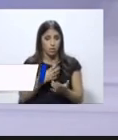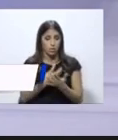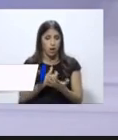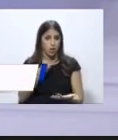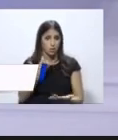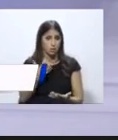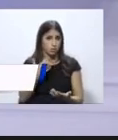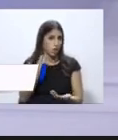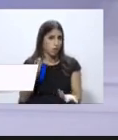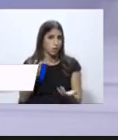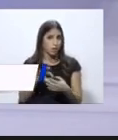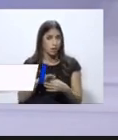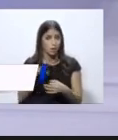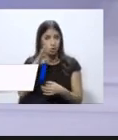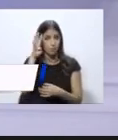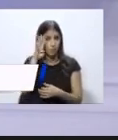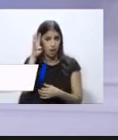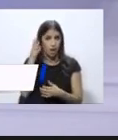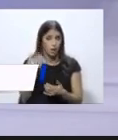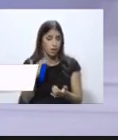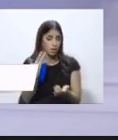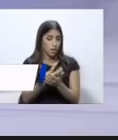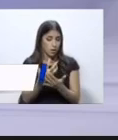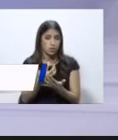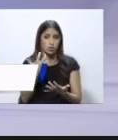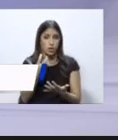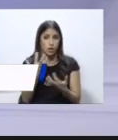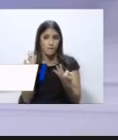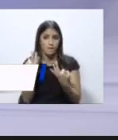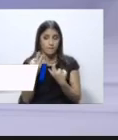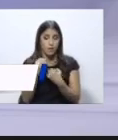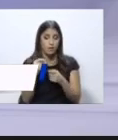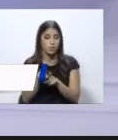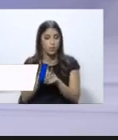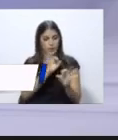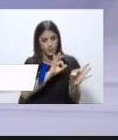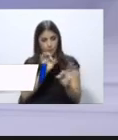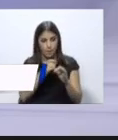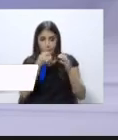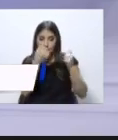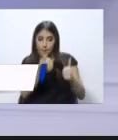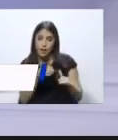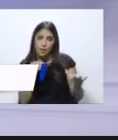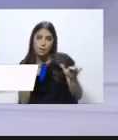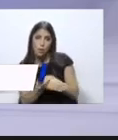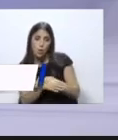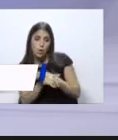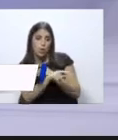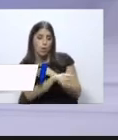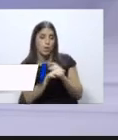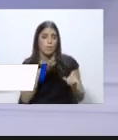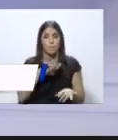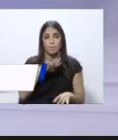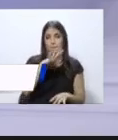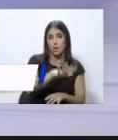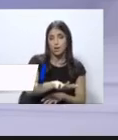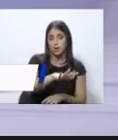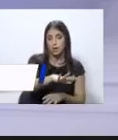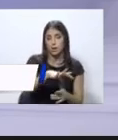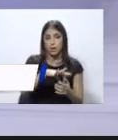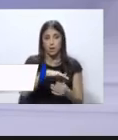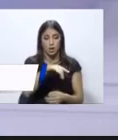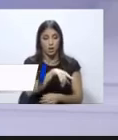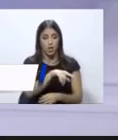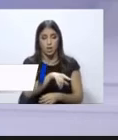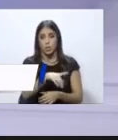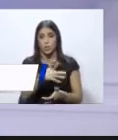jogo com o Braga. Importante no jogo com o Braga. Deu sinais de tratar muito bem a bola, aquele penalti que ele é